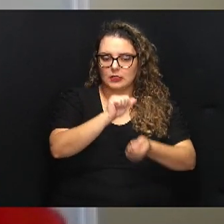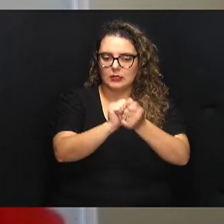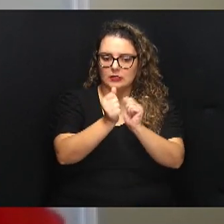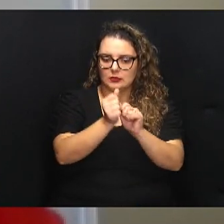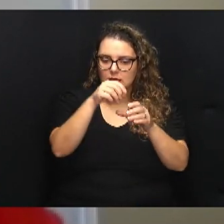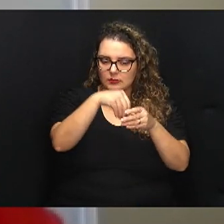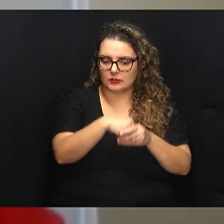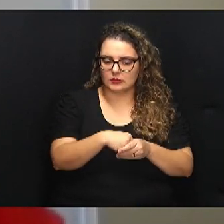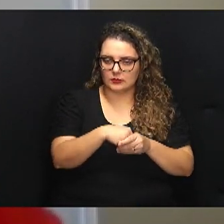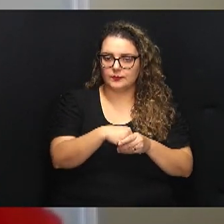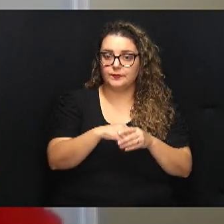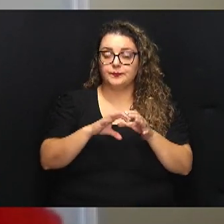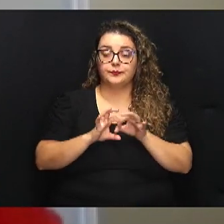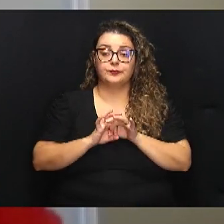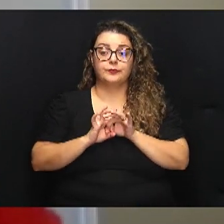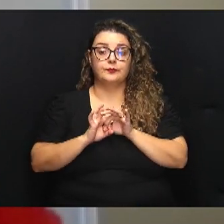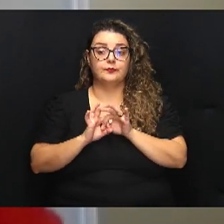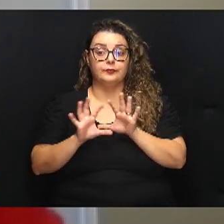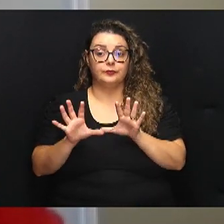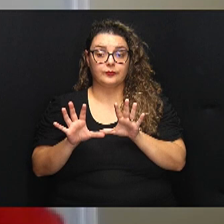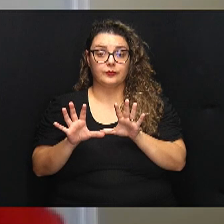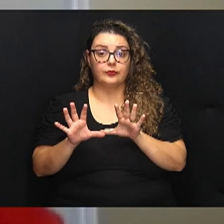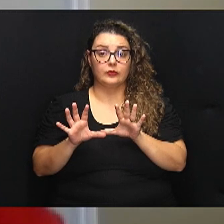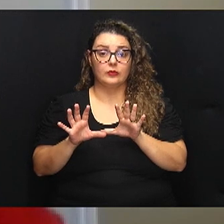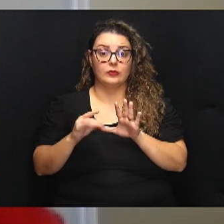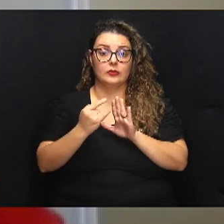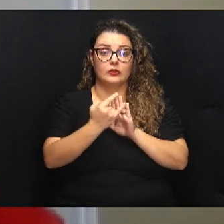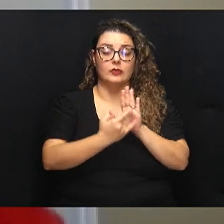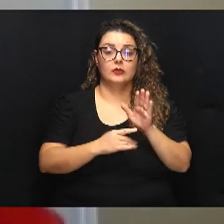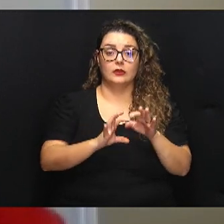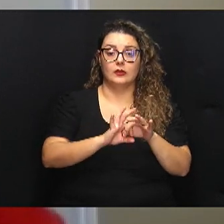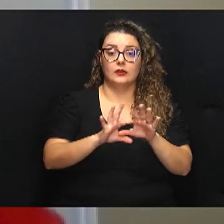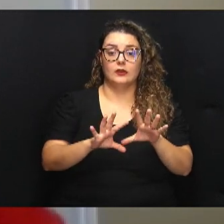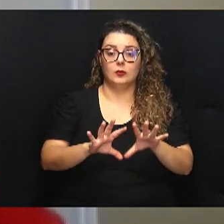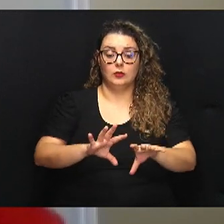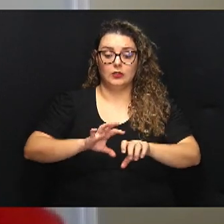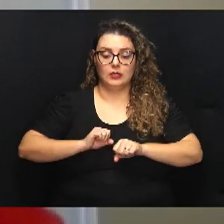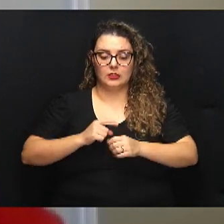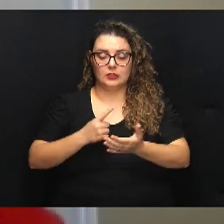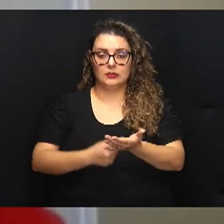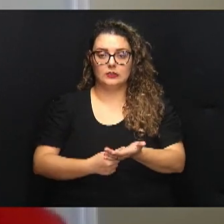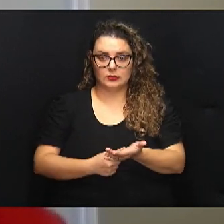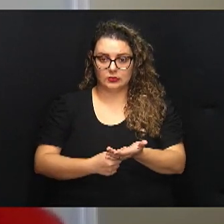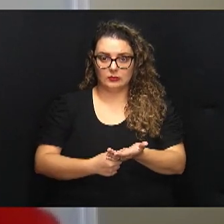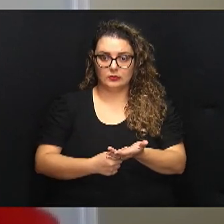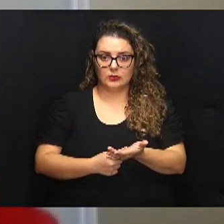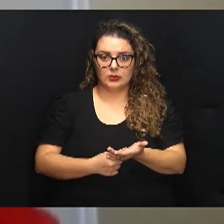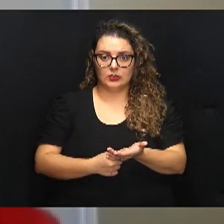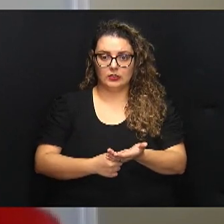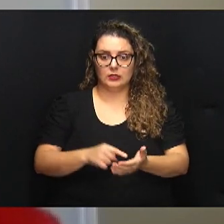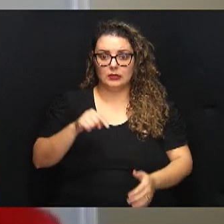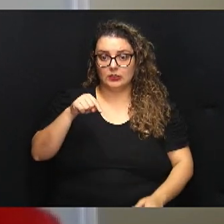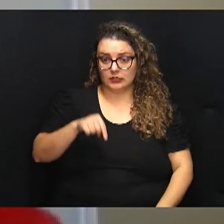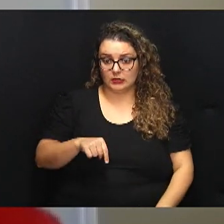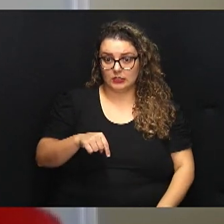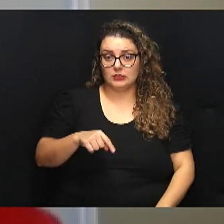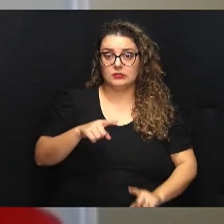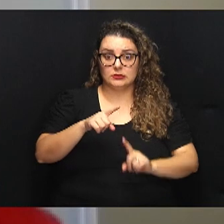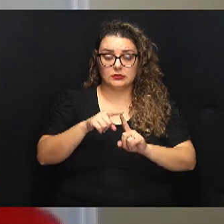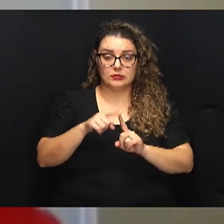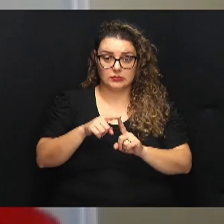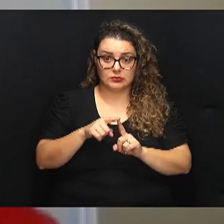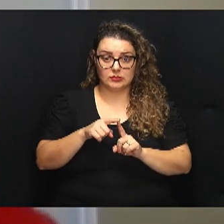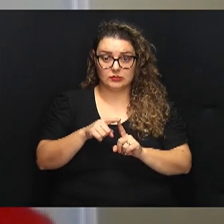Ela permite a licença por adesão e compromisso, ou seja nessa modalidade